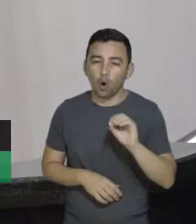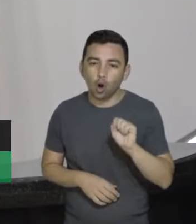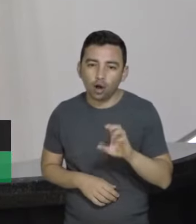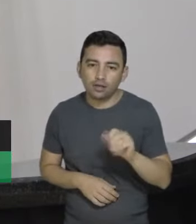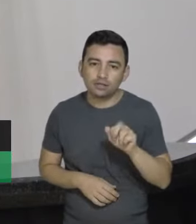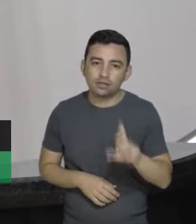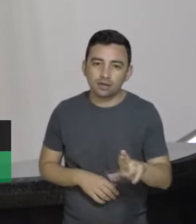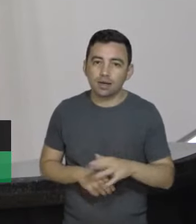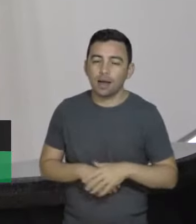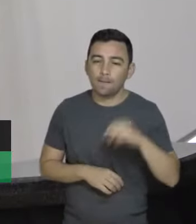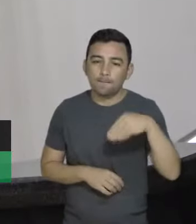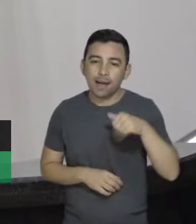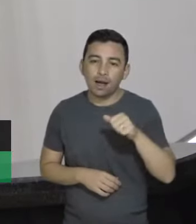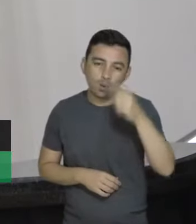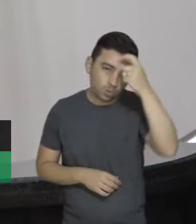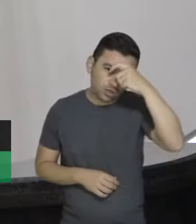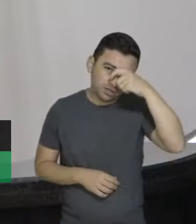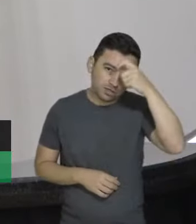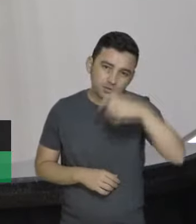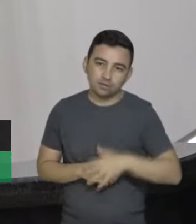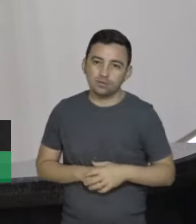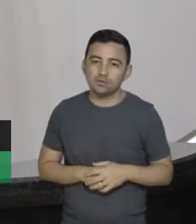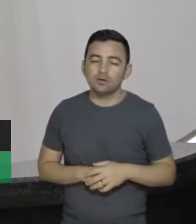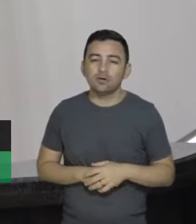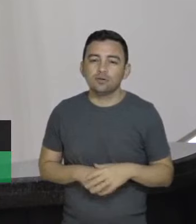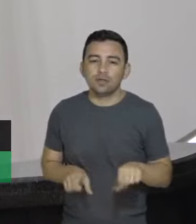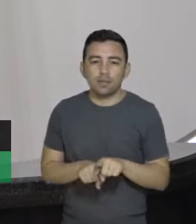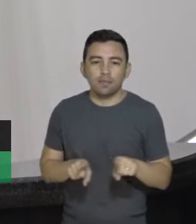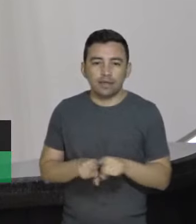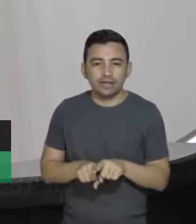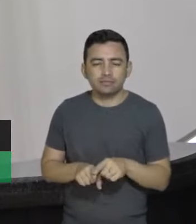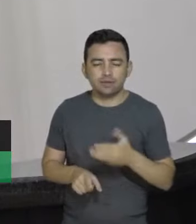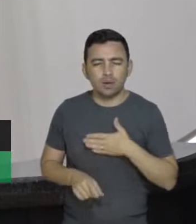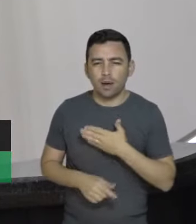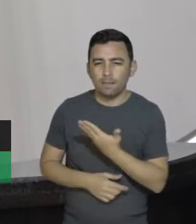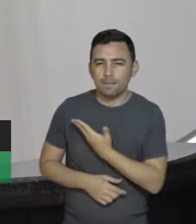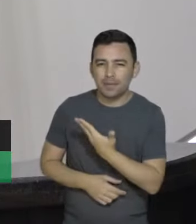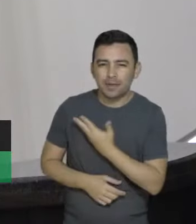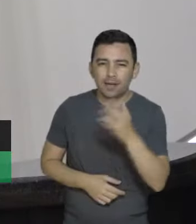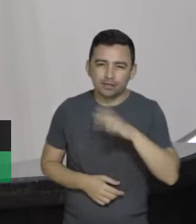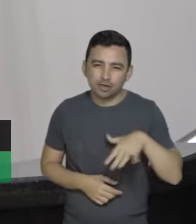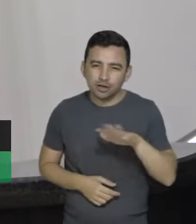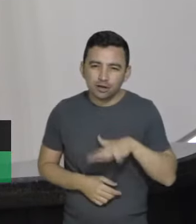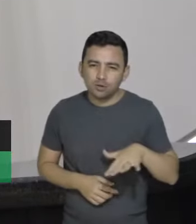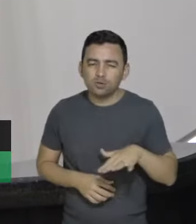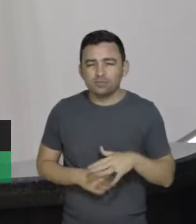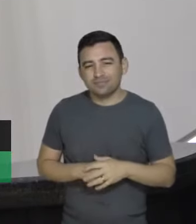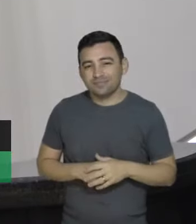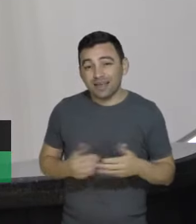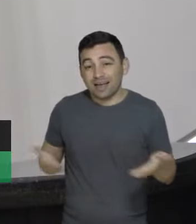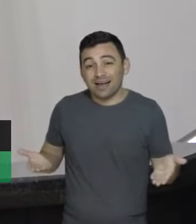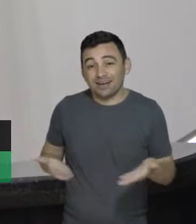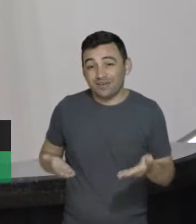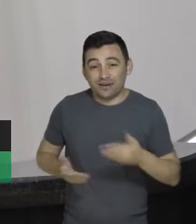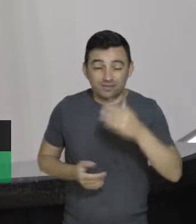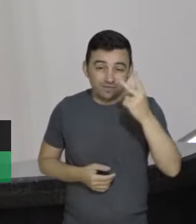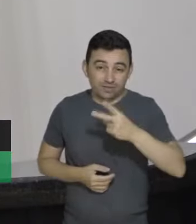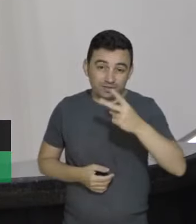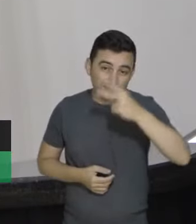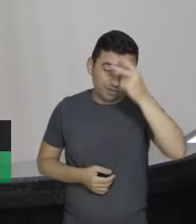deputado Maurício, ao meu amigo aqui da nossa região também, nosso, agora não mais vice-prefeito, né?